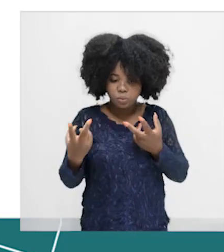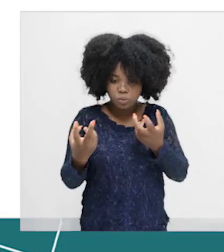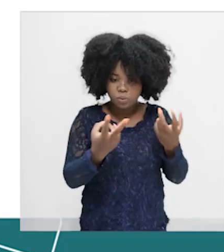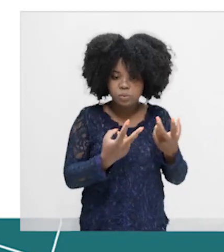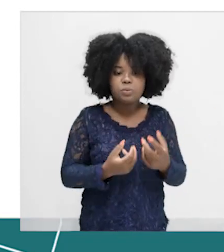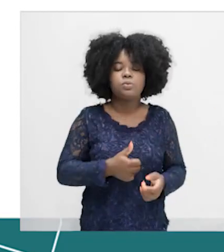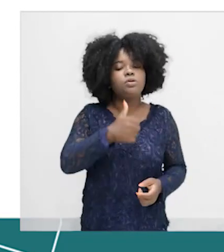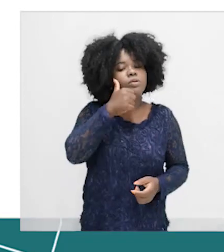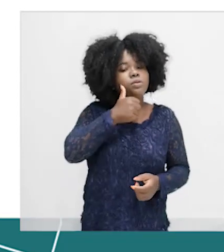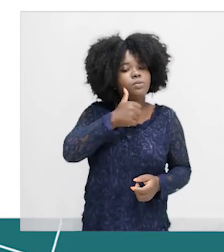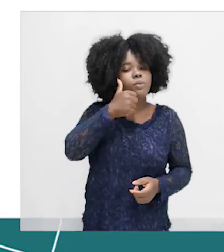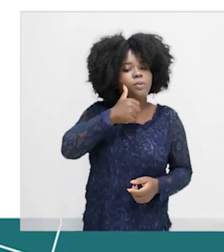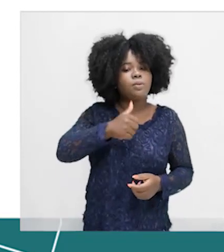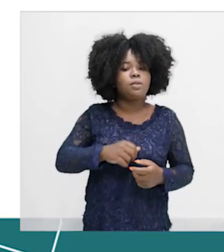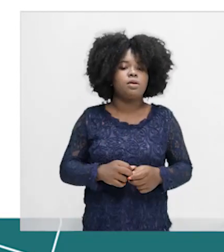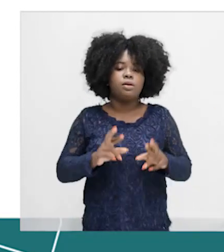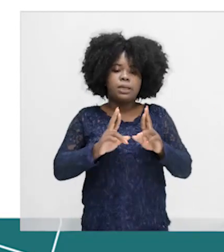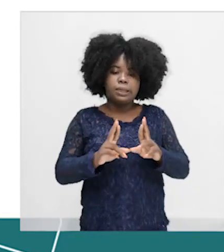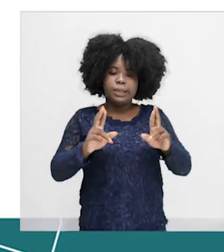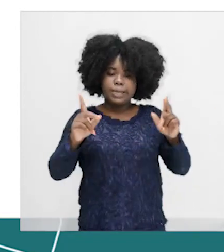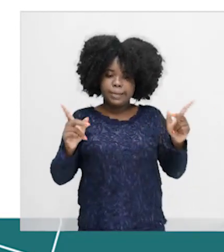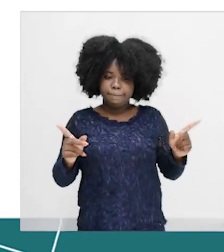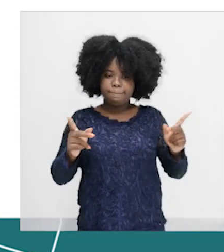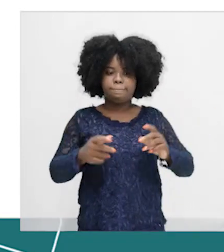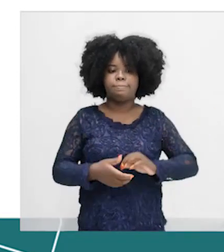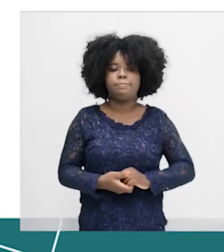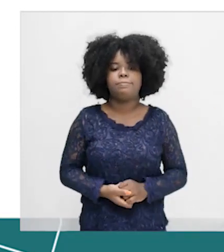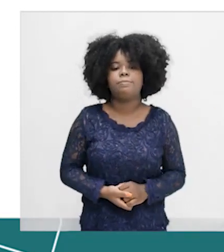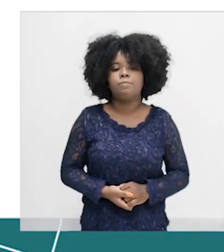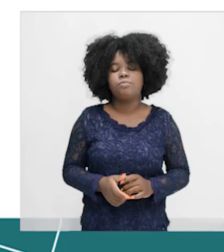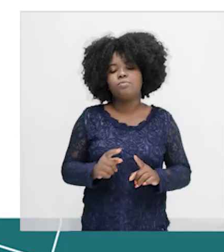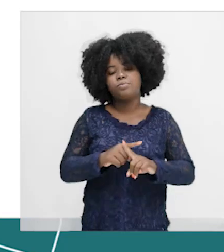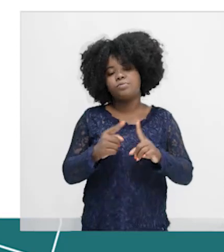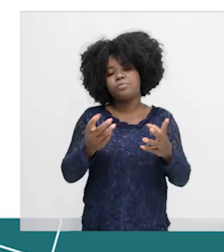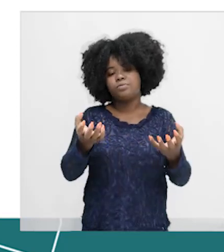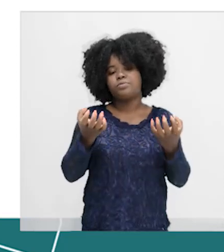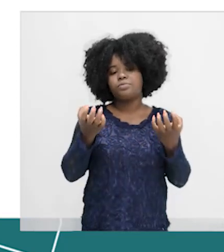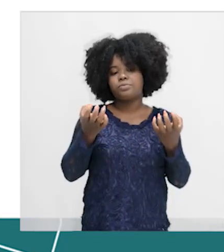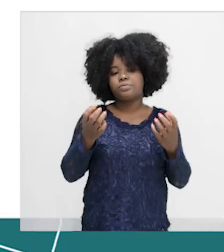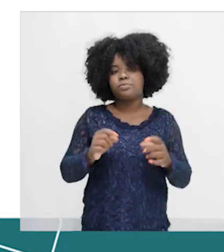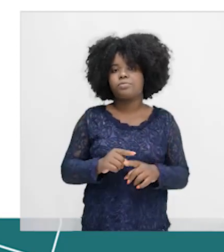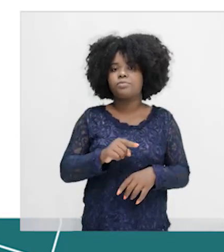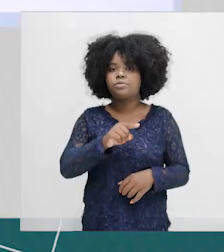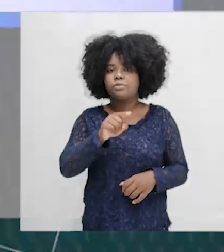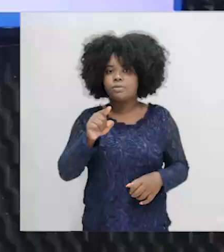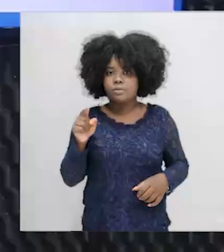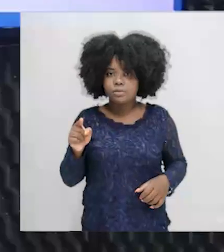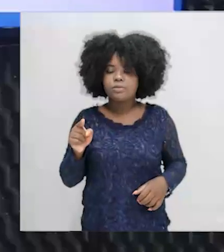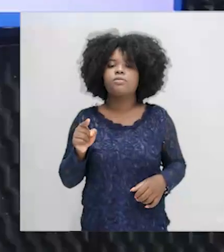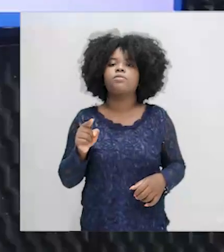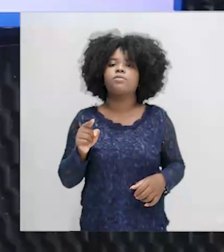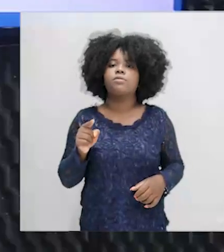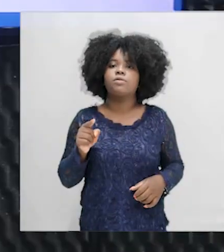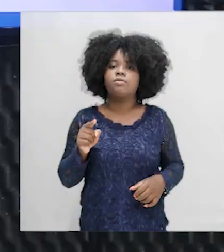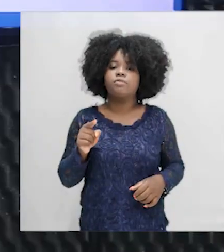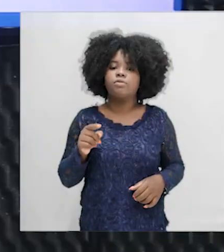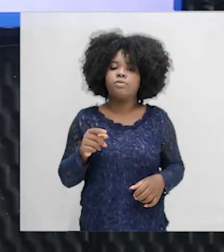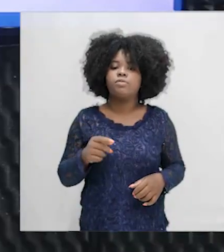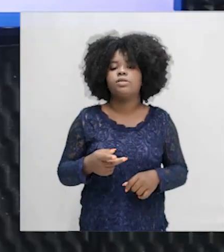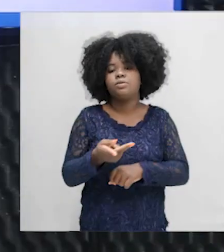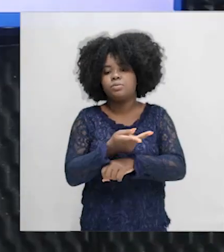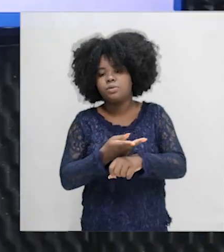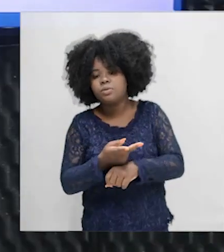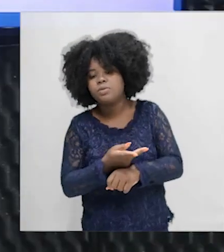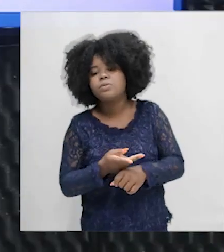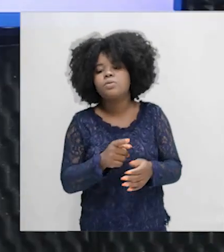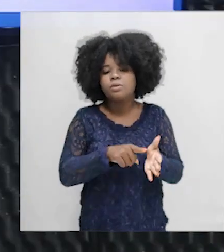visto de olhos de maneiras diferentes, visto de olhos diferentes, mas eu quero que vocês abram o coração de vocês, pesquisem mais sobre a cultura